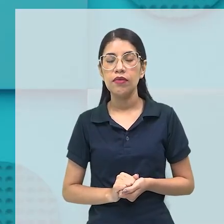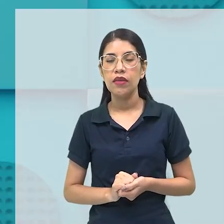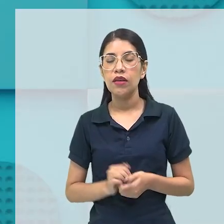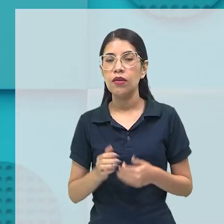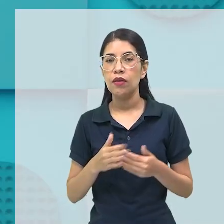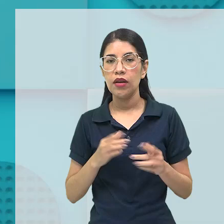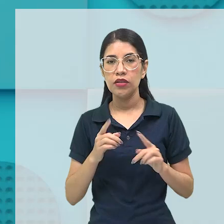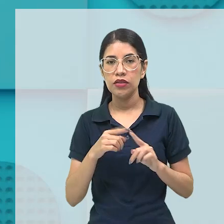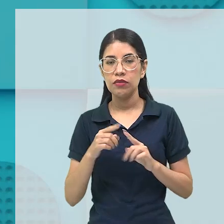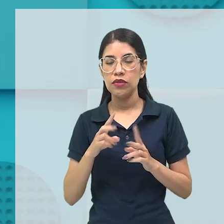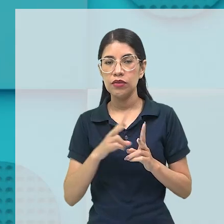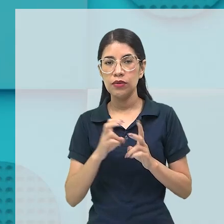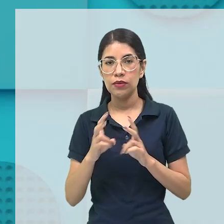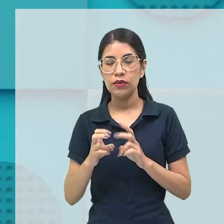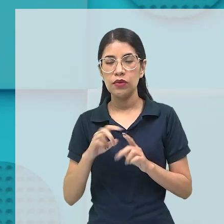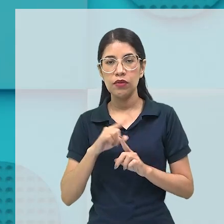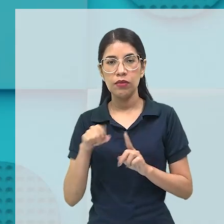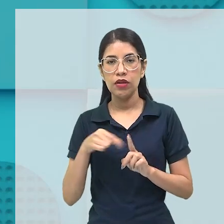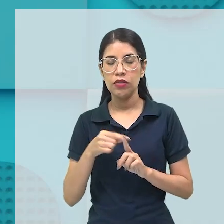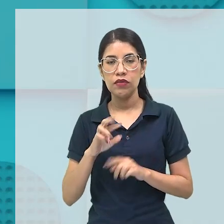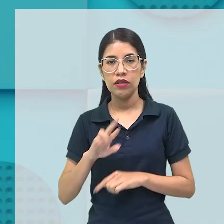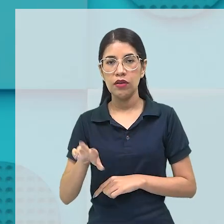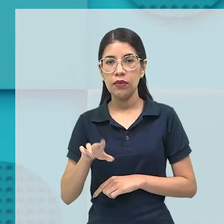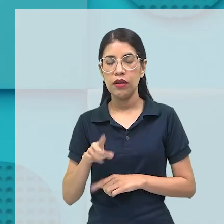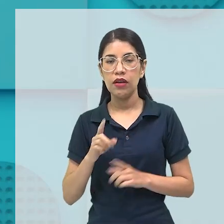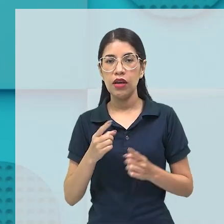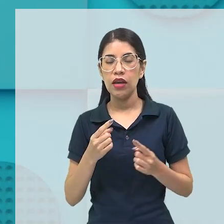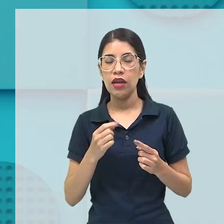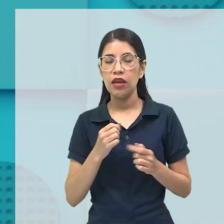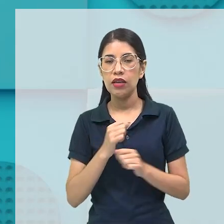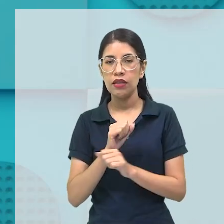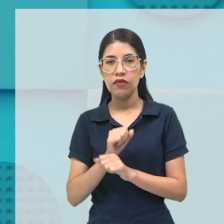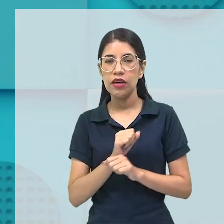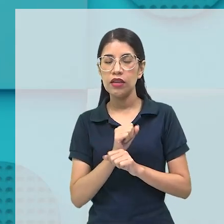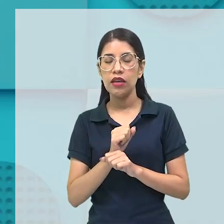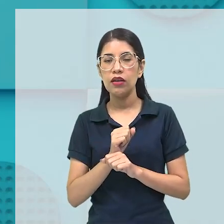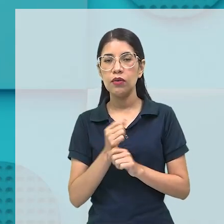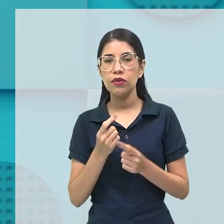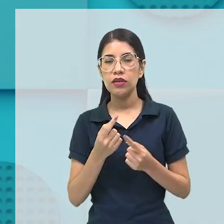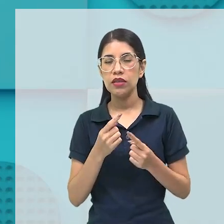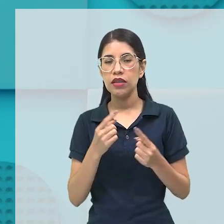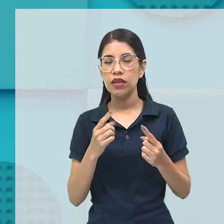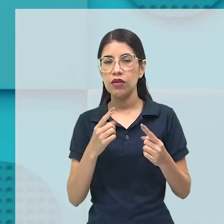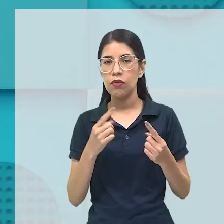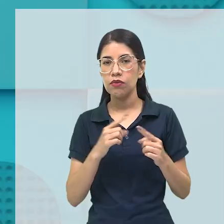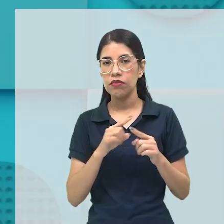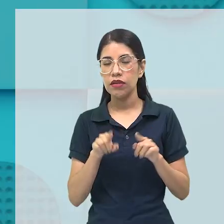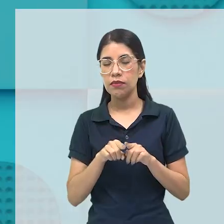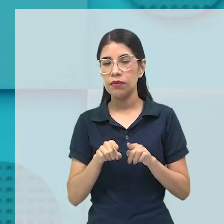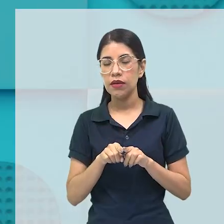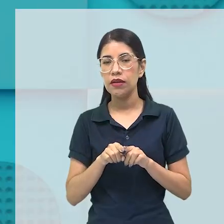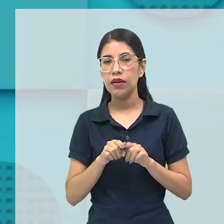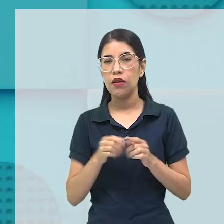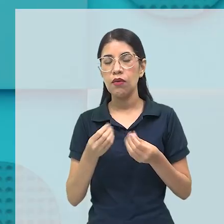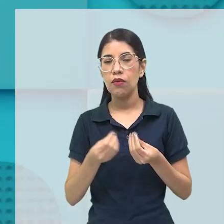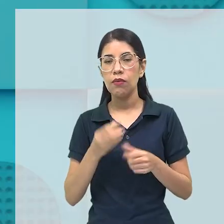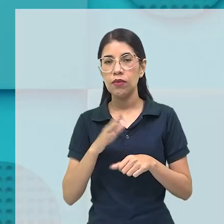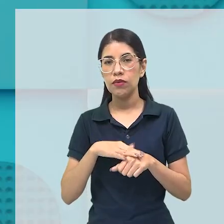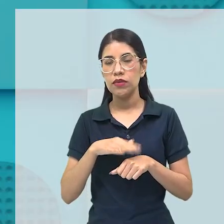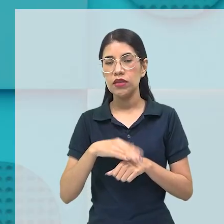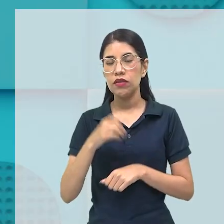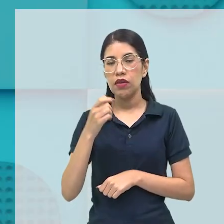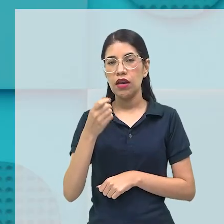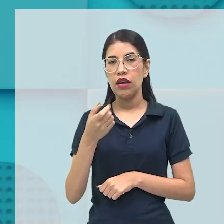ela qual for, mas também no sentido de você trabalhar o seu interno, de você se